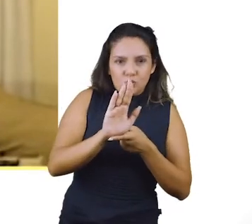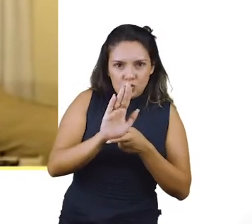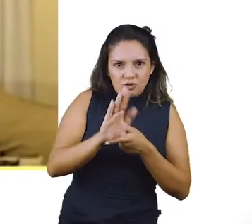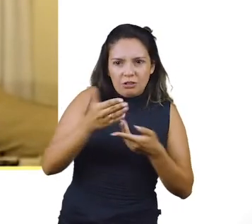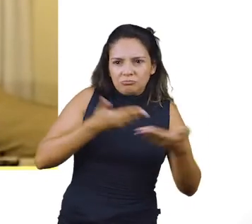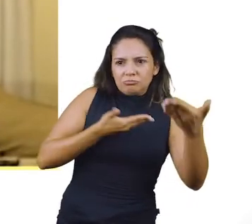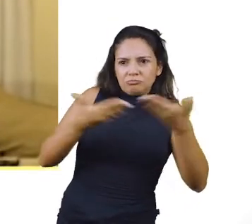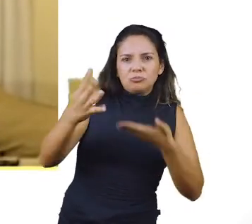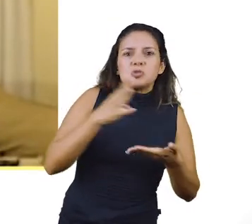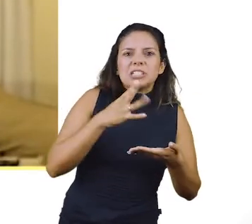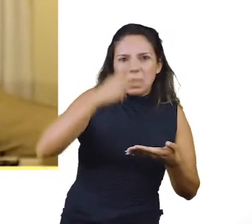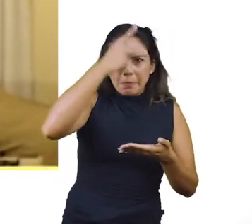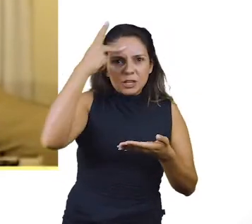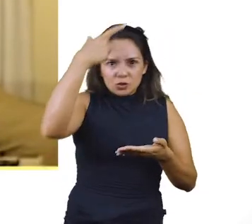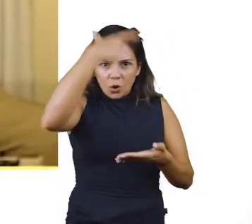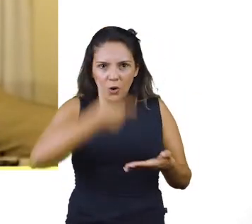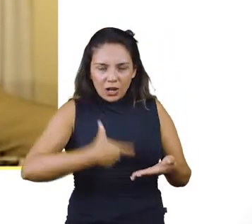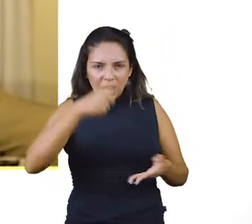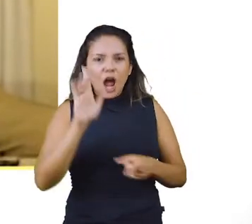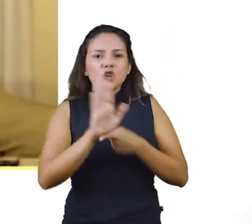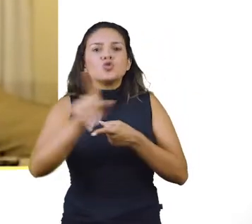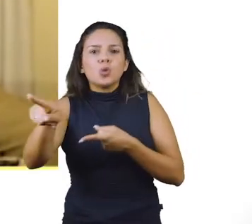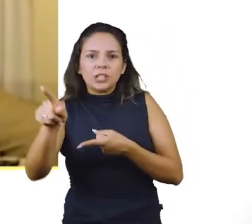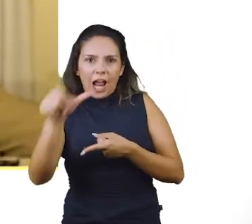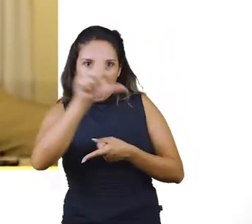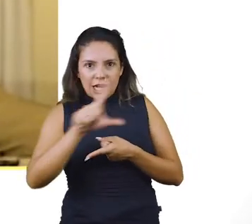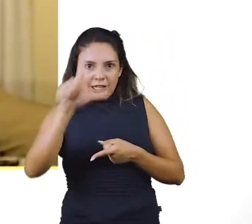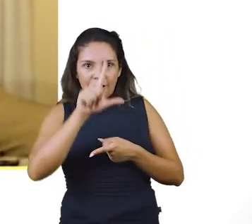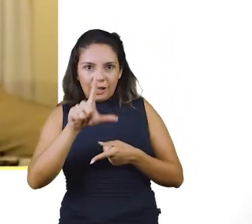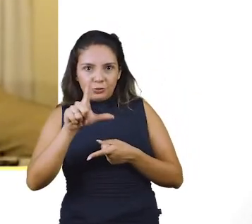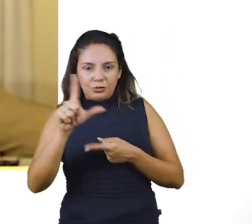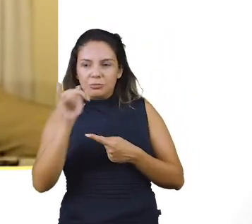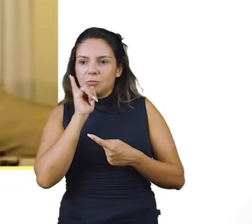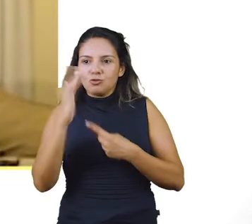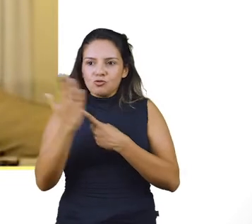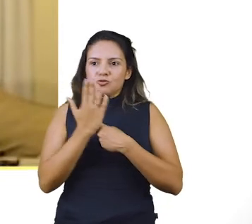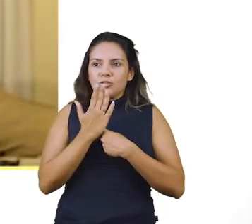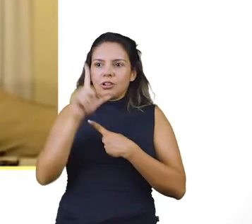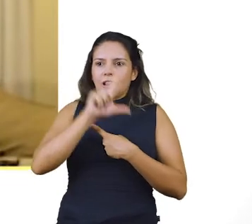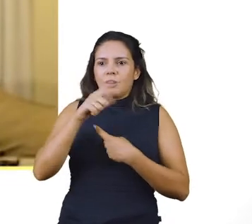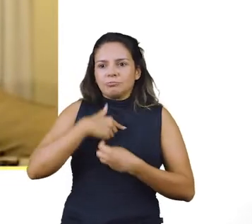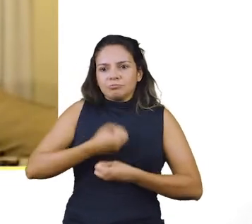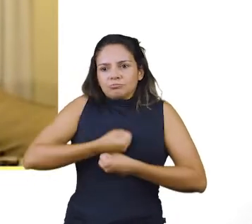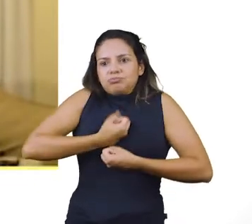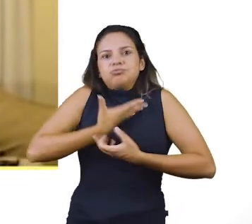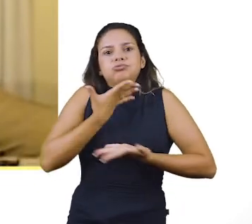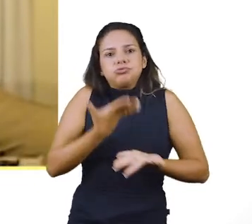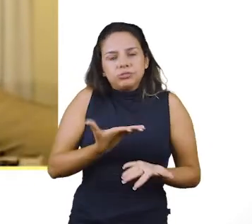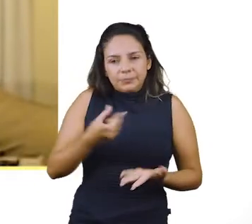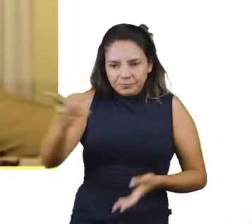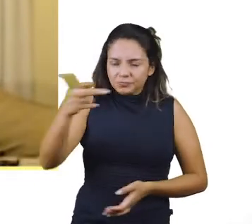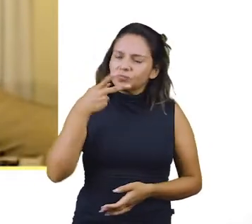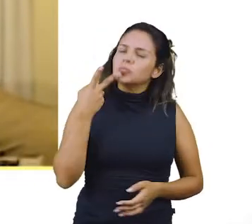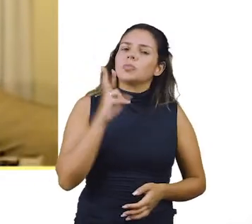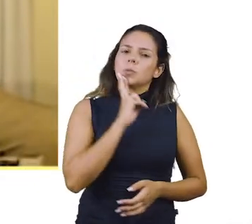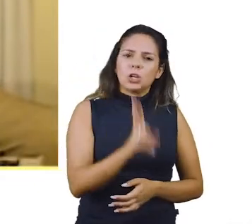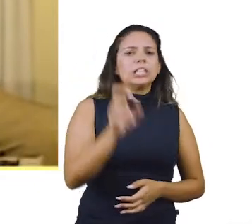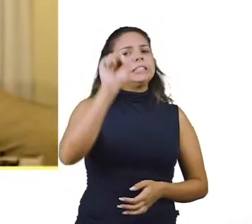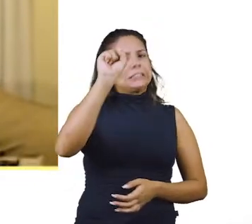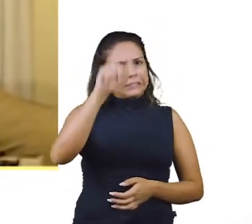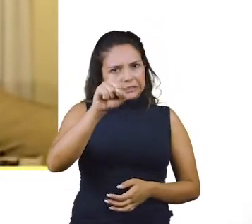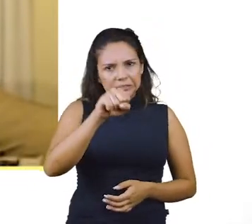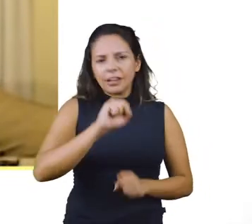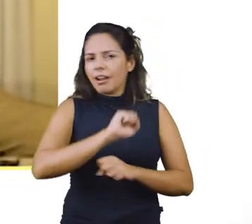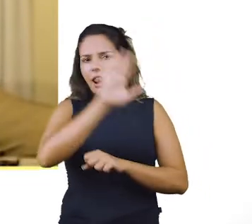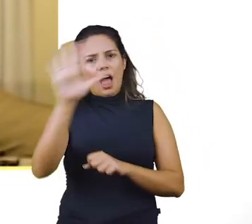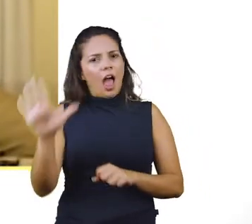de conhecer outras pessoas e muitas vezes conhecer a fundo as outras pessoas, nos momentos mais difíceis ou nos